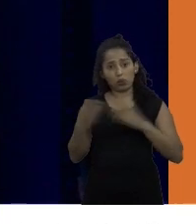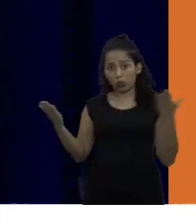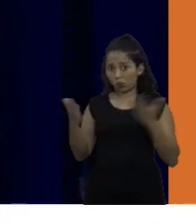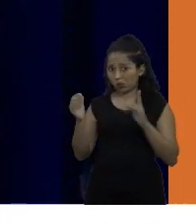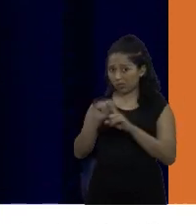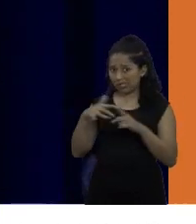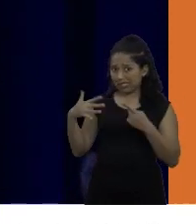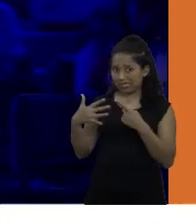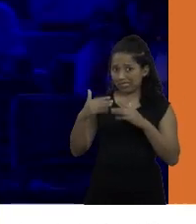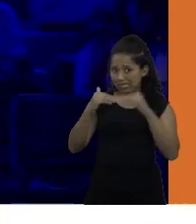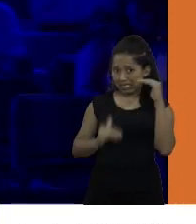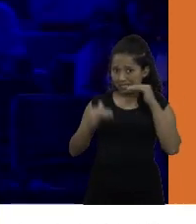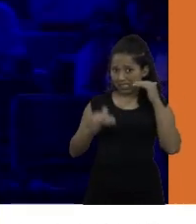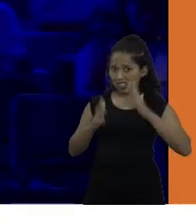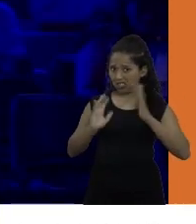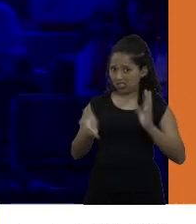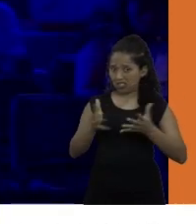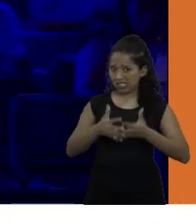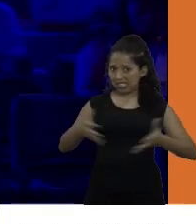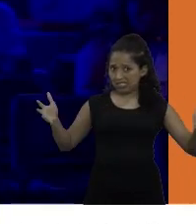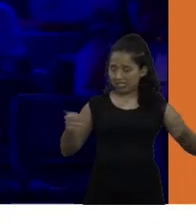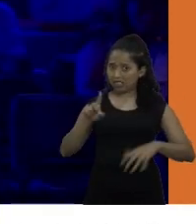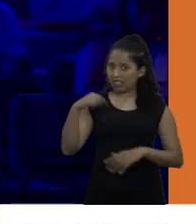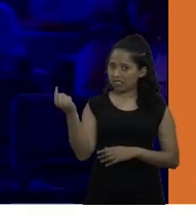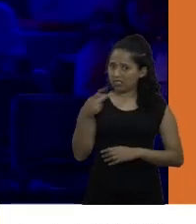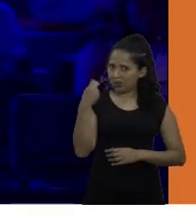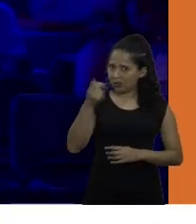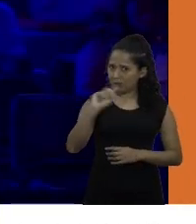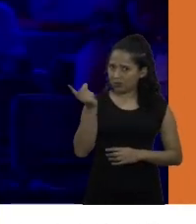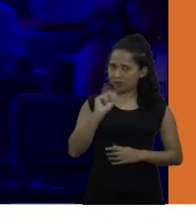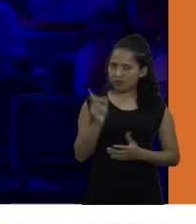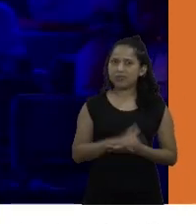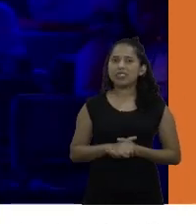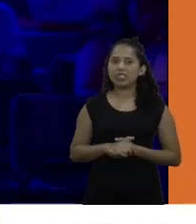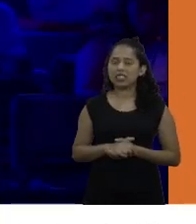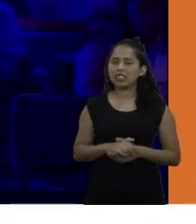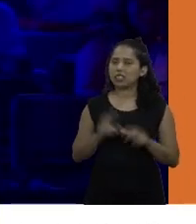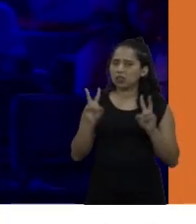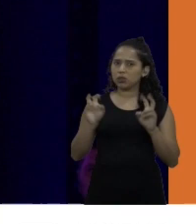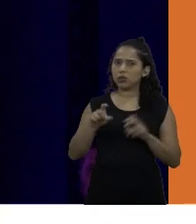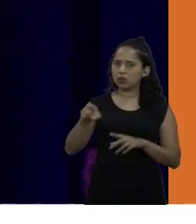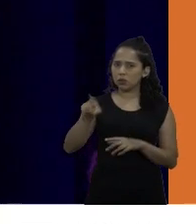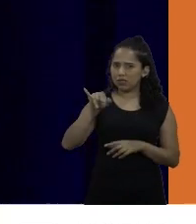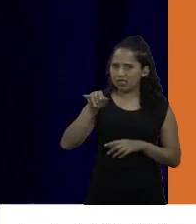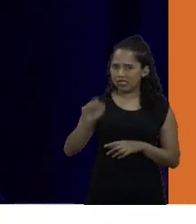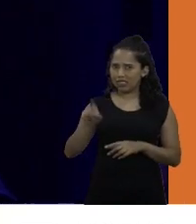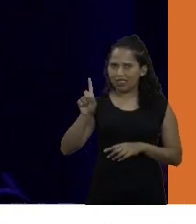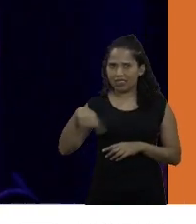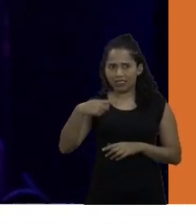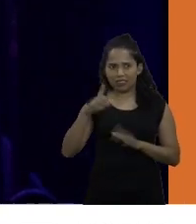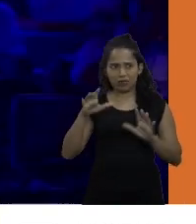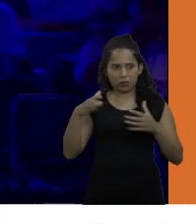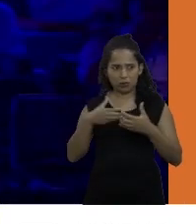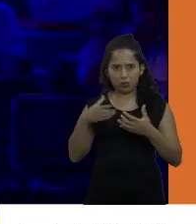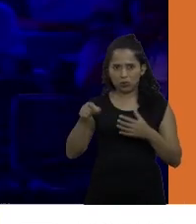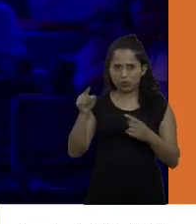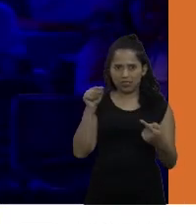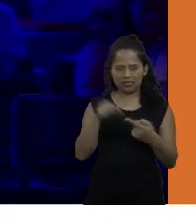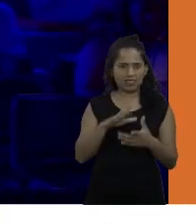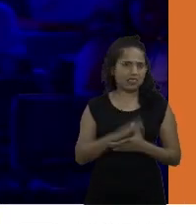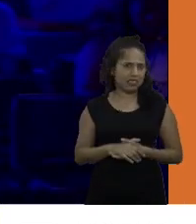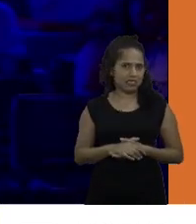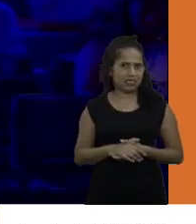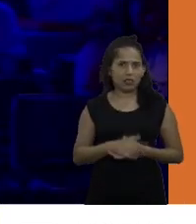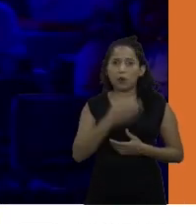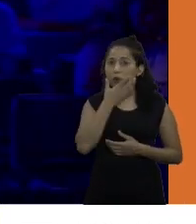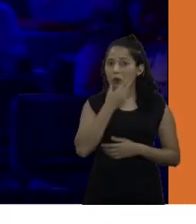imenso. E olha que a gente não está nem falando ainda que a inteligência artificial é feita por um público muito específico. Geralmente é feito por